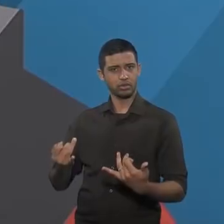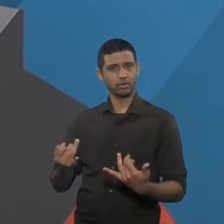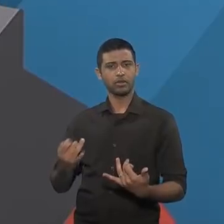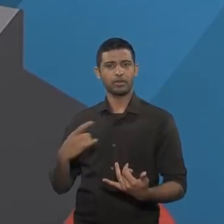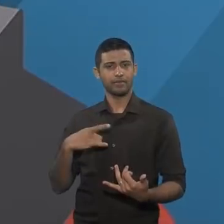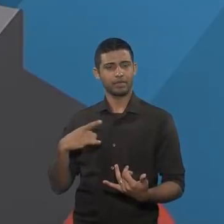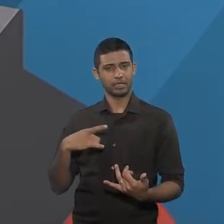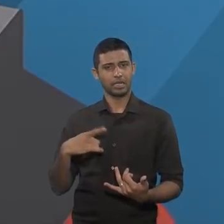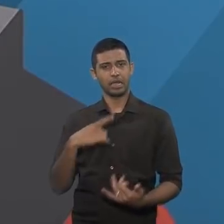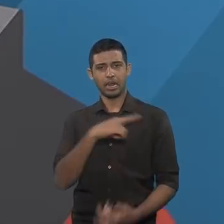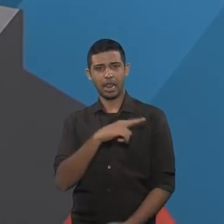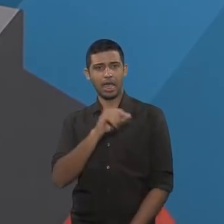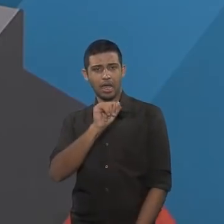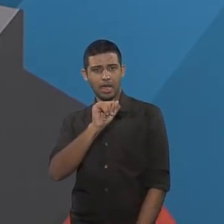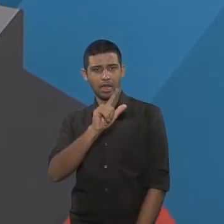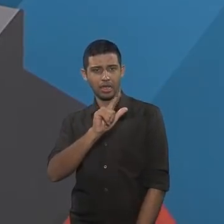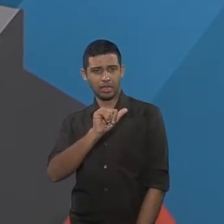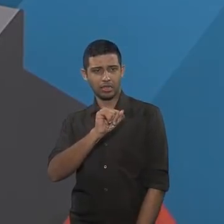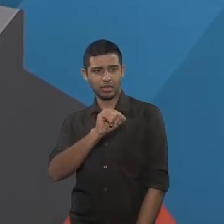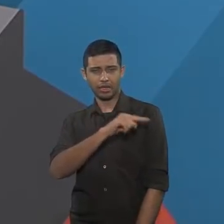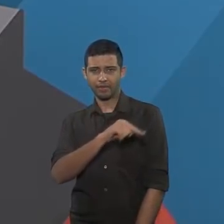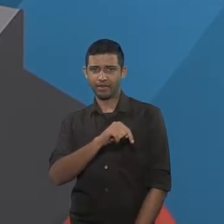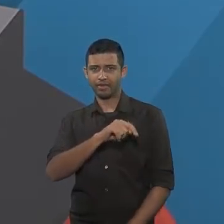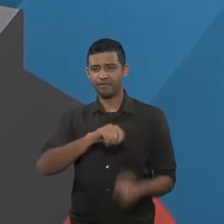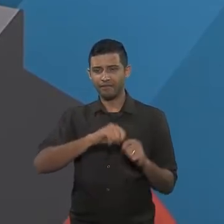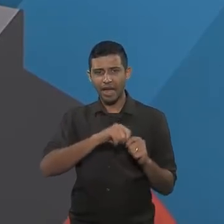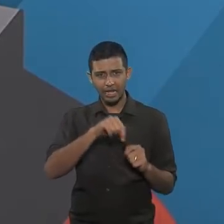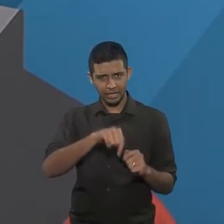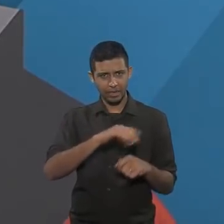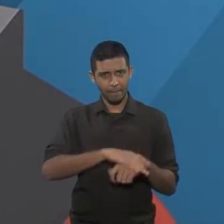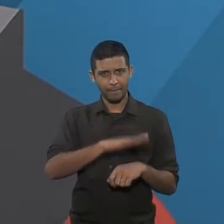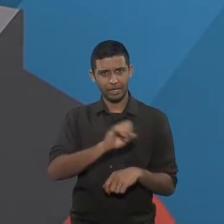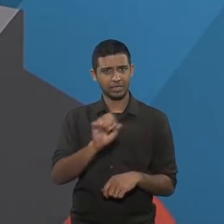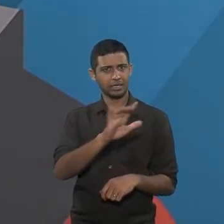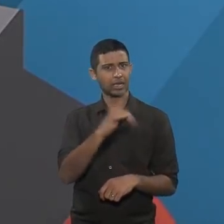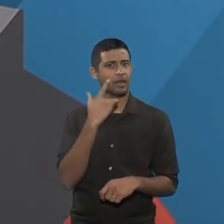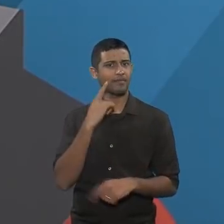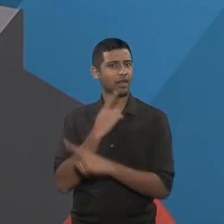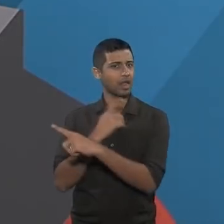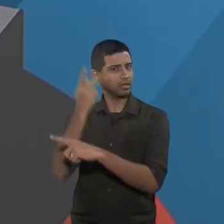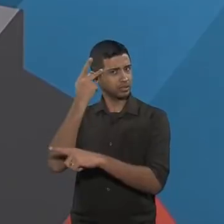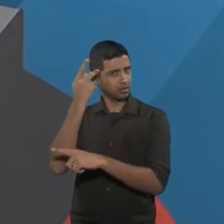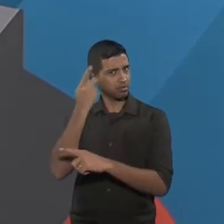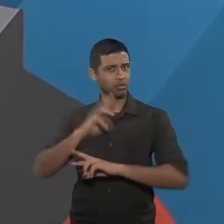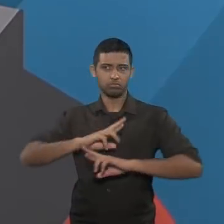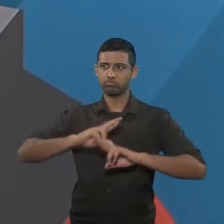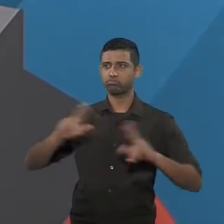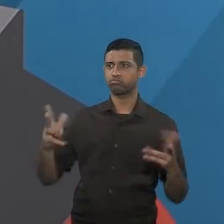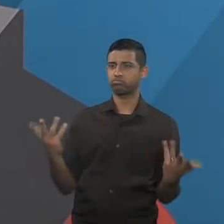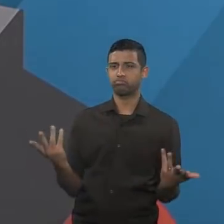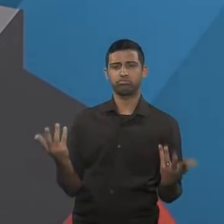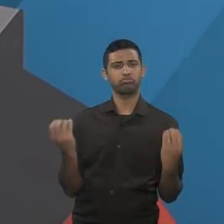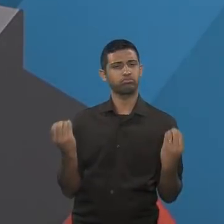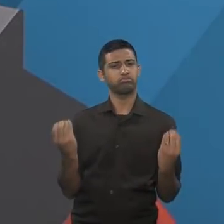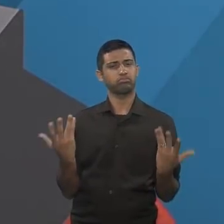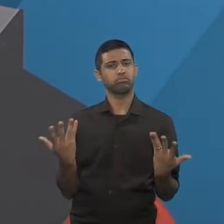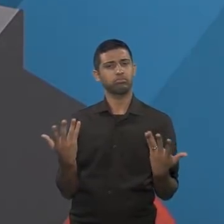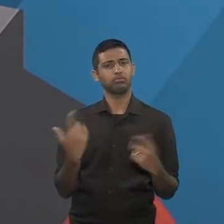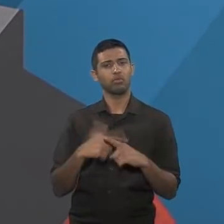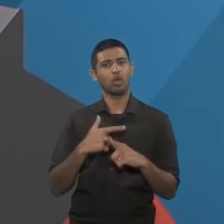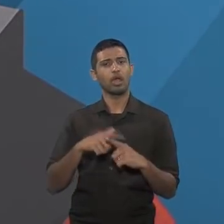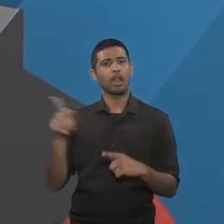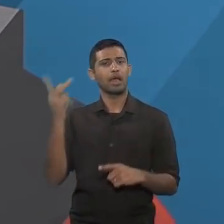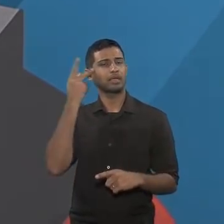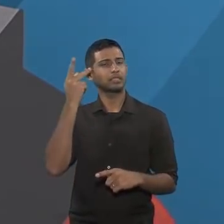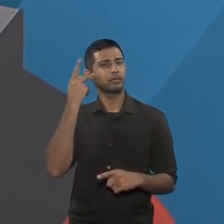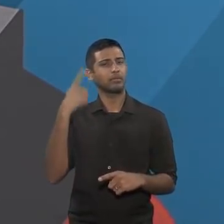o oferecimento do gás que ela faz aqui é mais caro que o de São Paulo, que não era para ser, porque São Paulo está